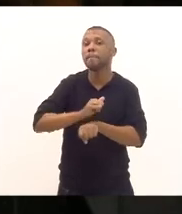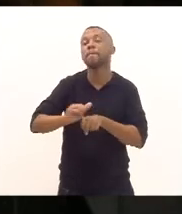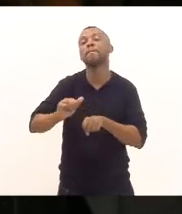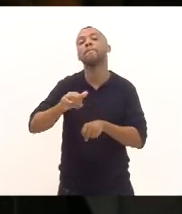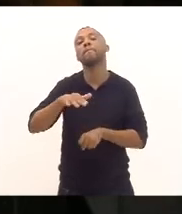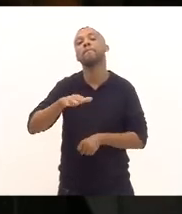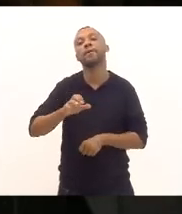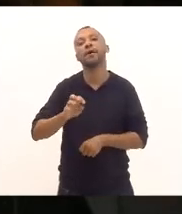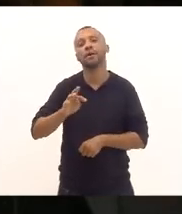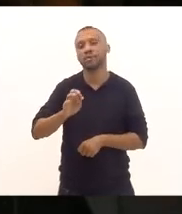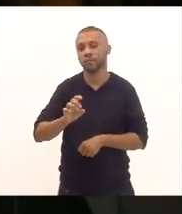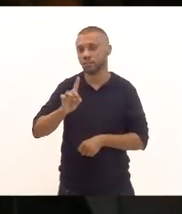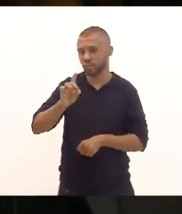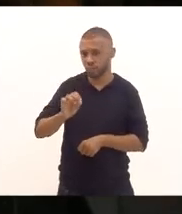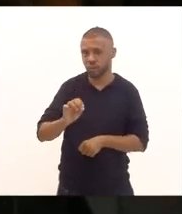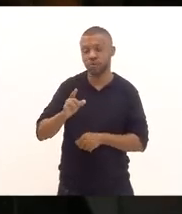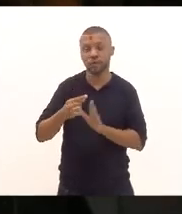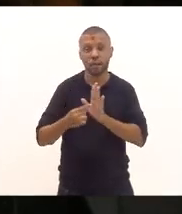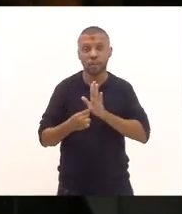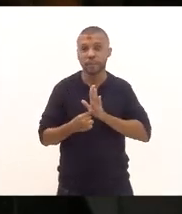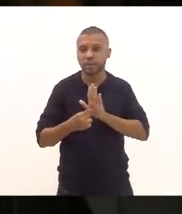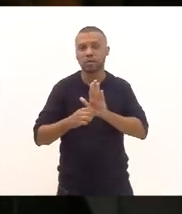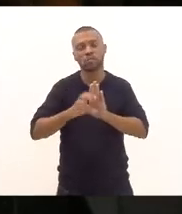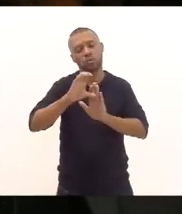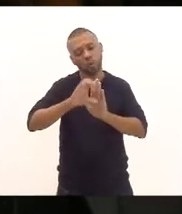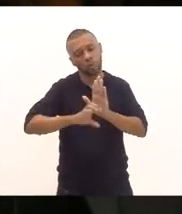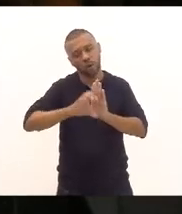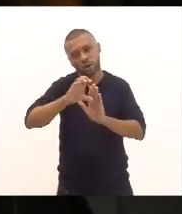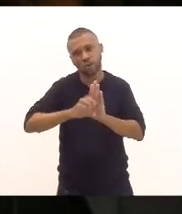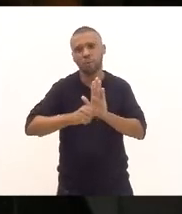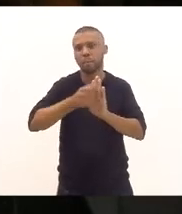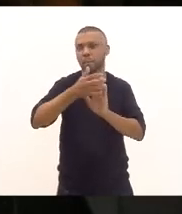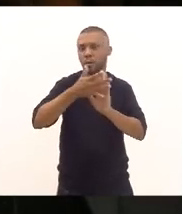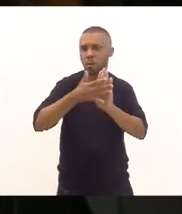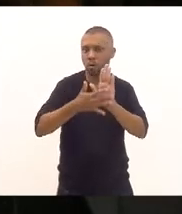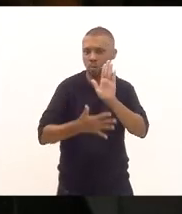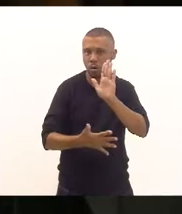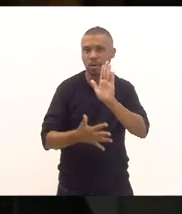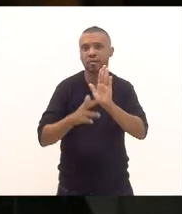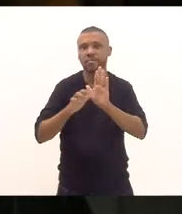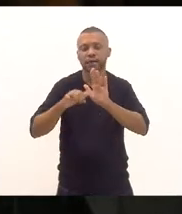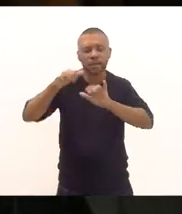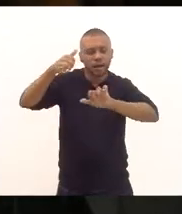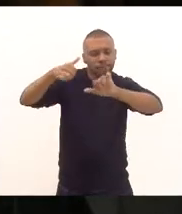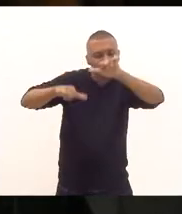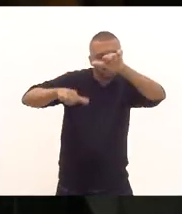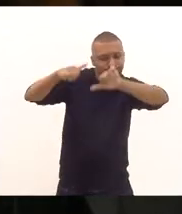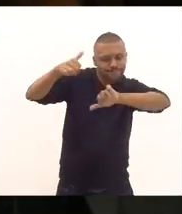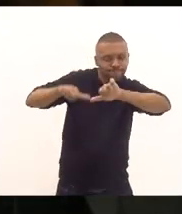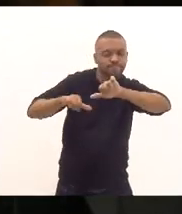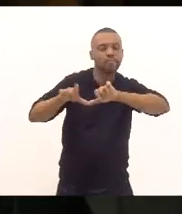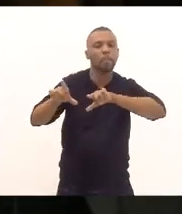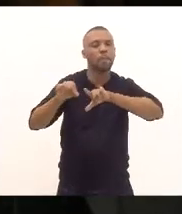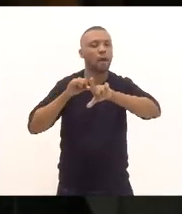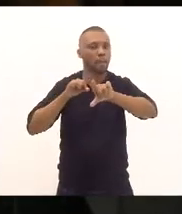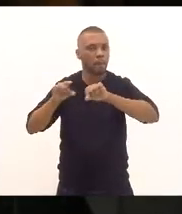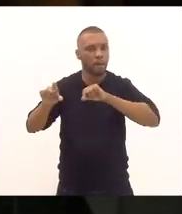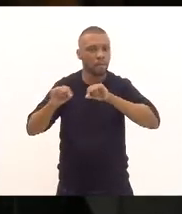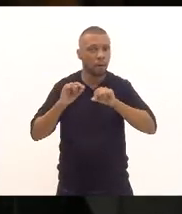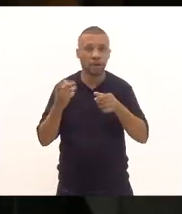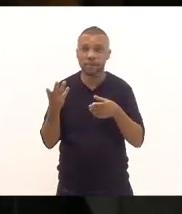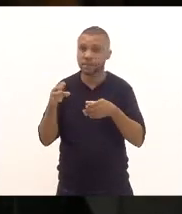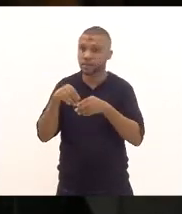e já apresentação de currículos que serão pré-selecionadas por uma